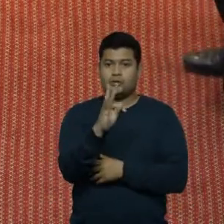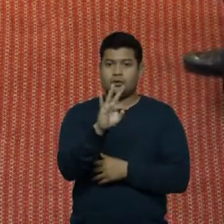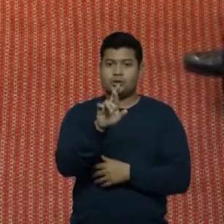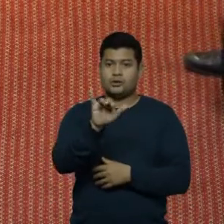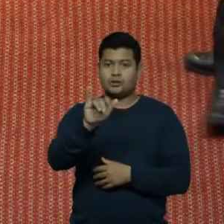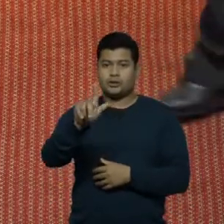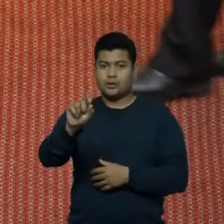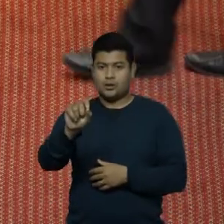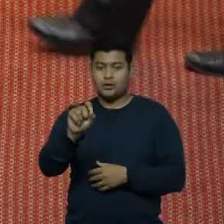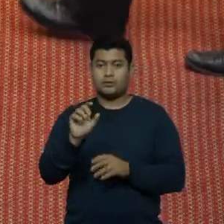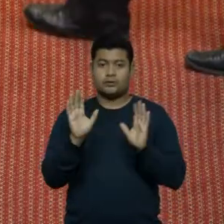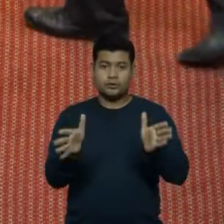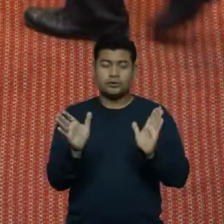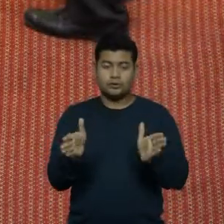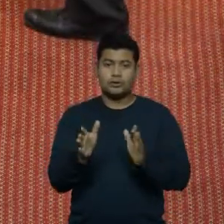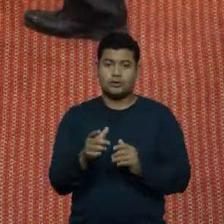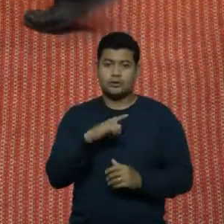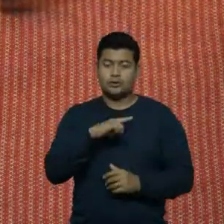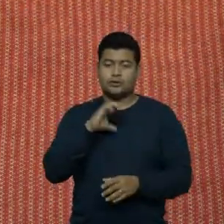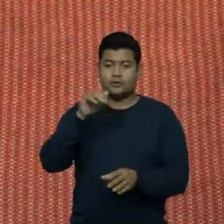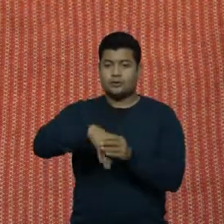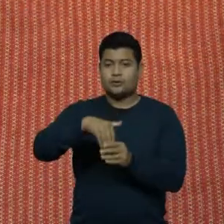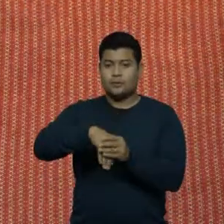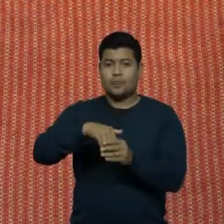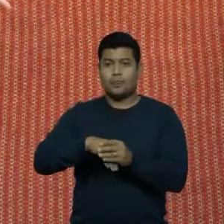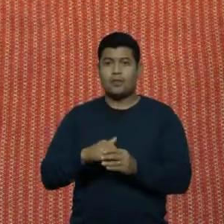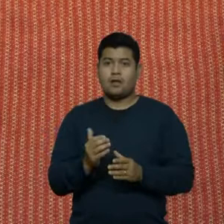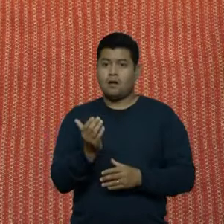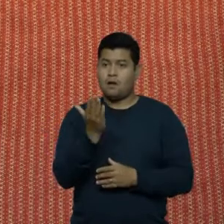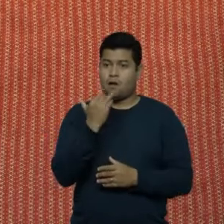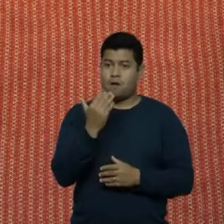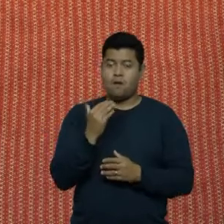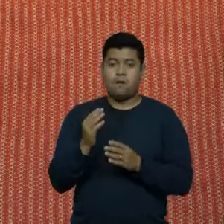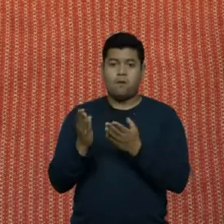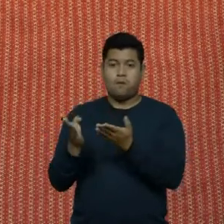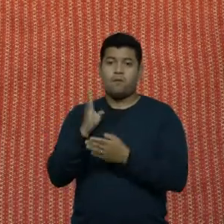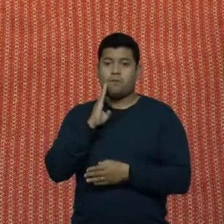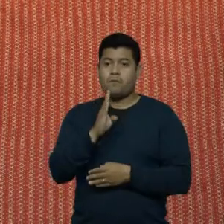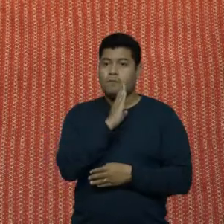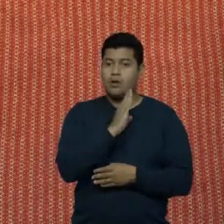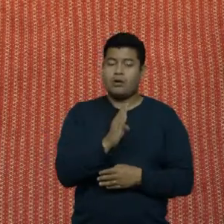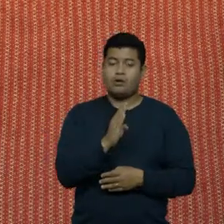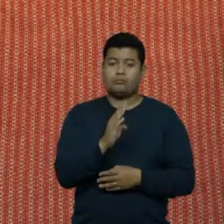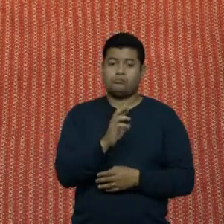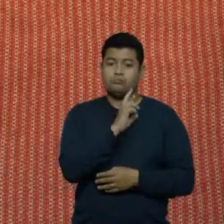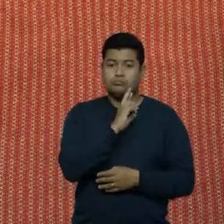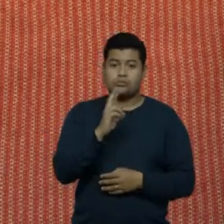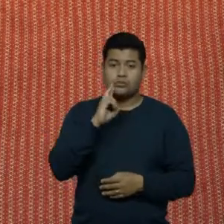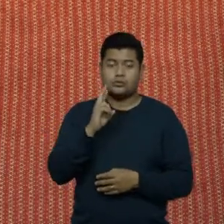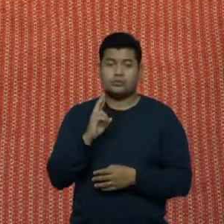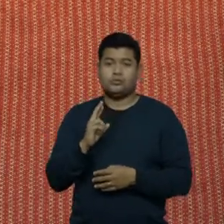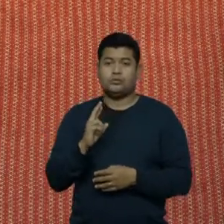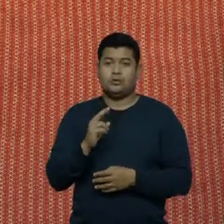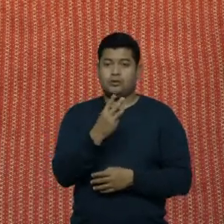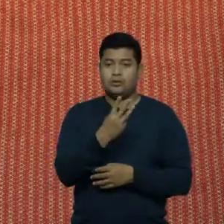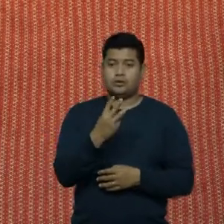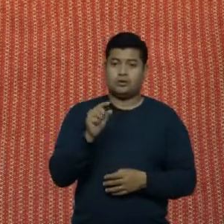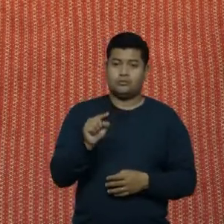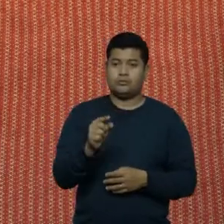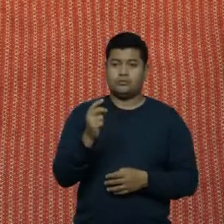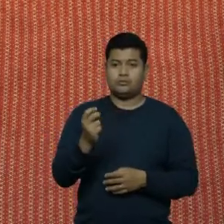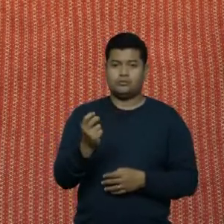teríamos se votado na semana passada os alimentos nossos bares e restaurantes a três pontos dois por cento como não